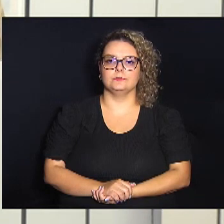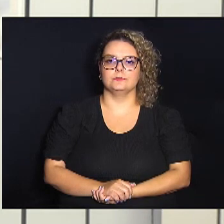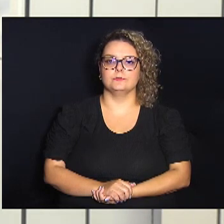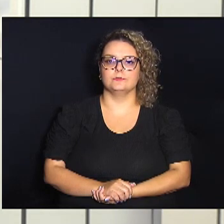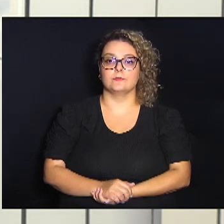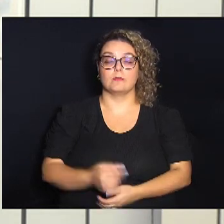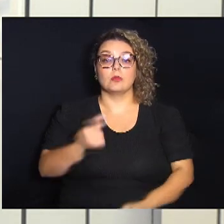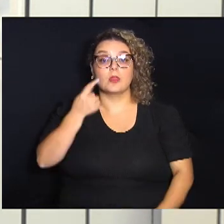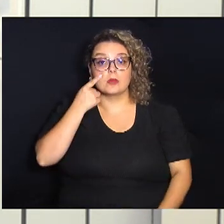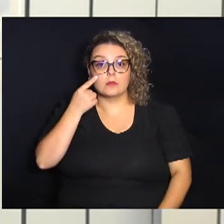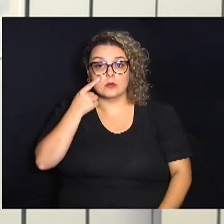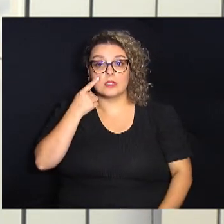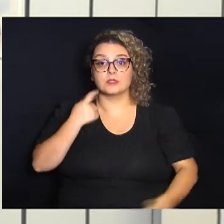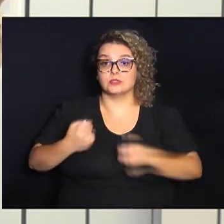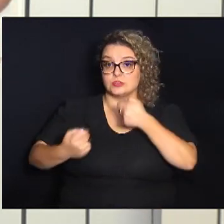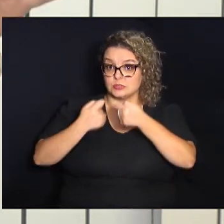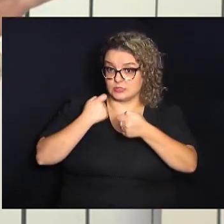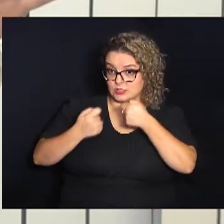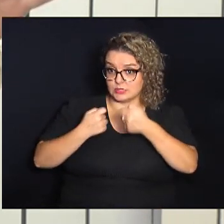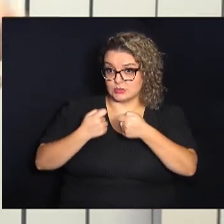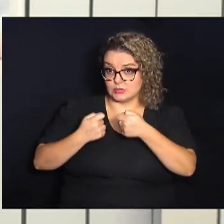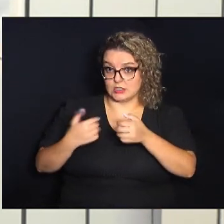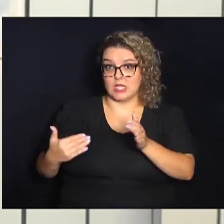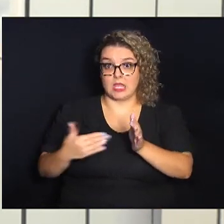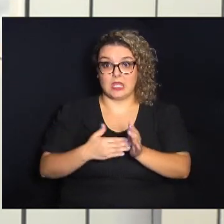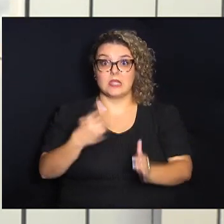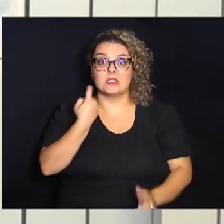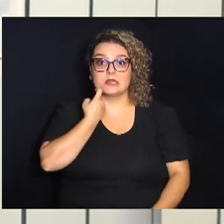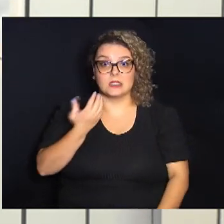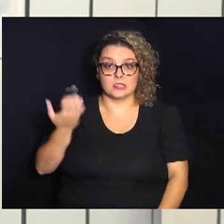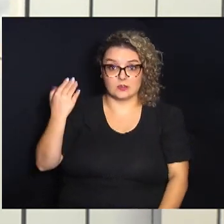Olha só, na reportagem, até sexta-feira,